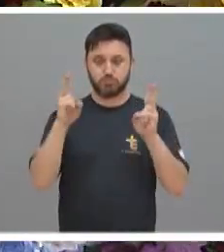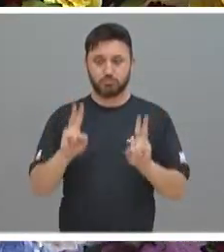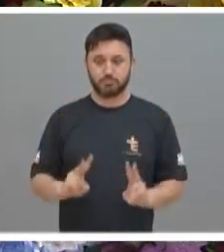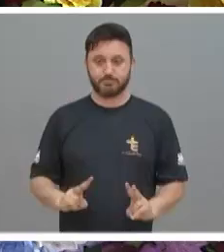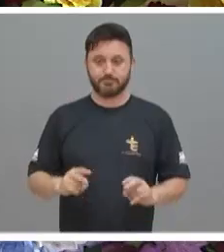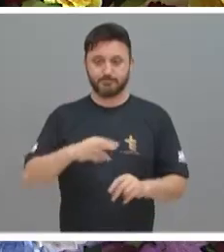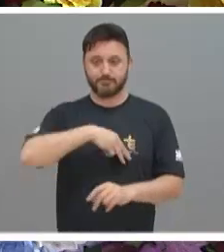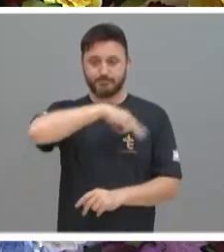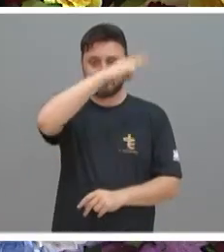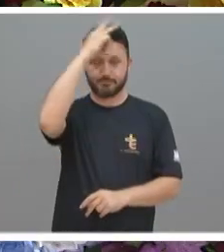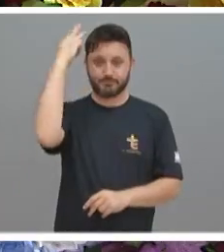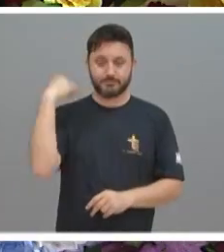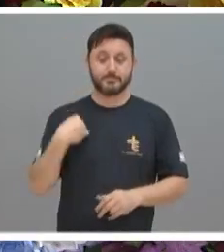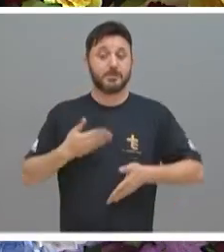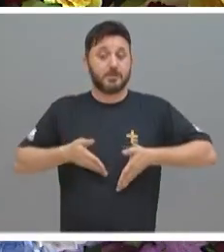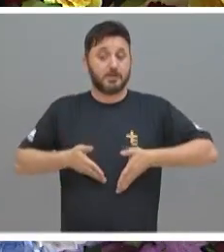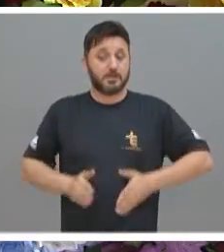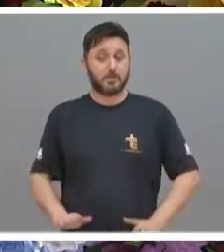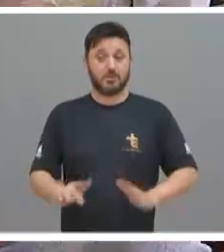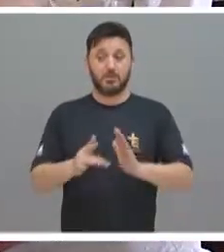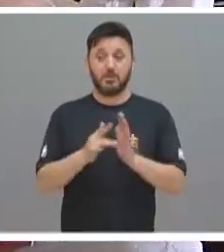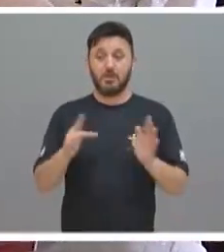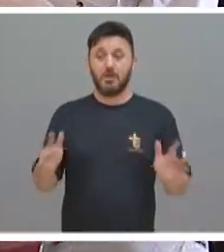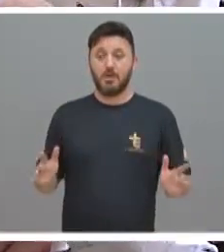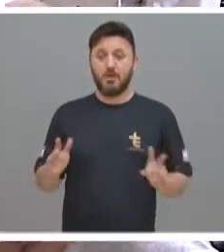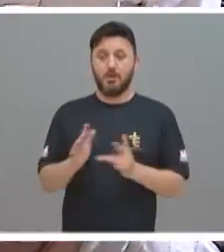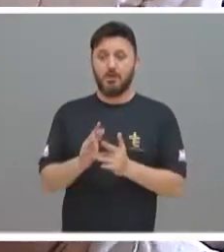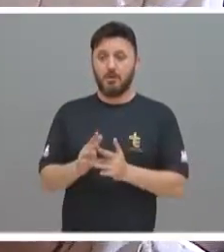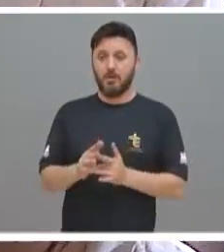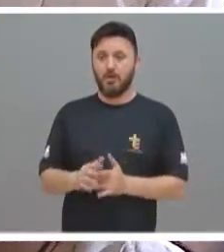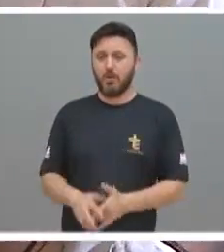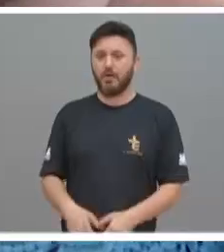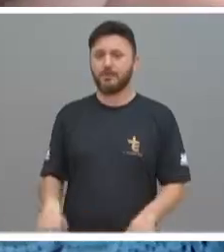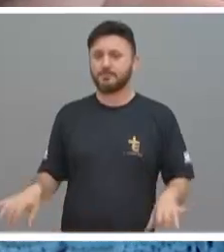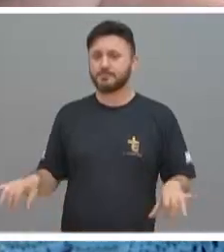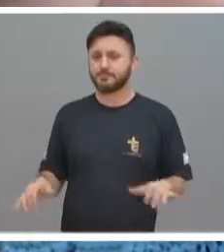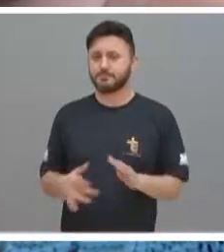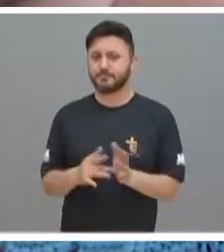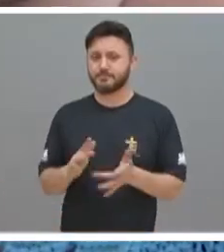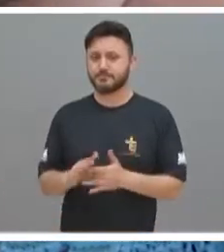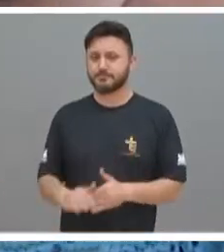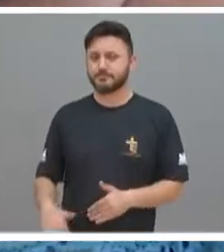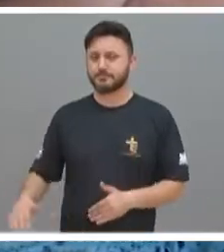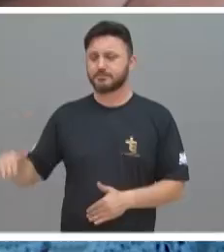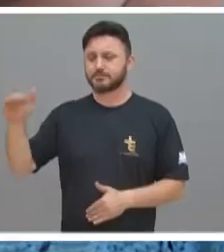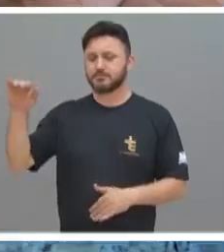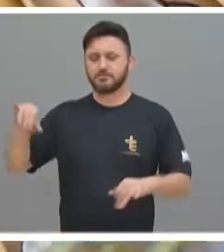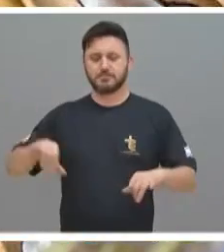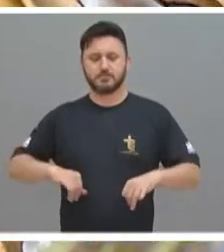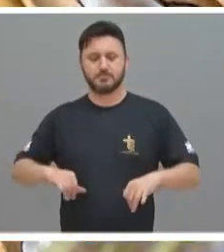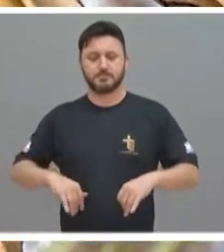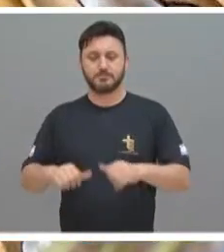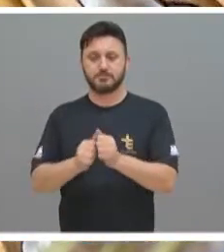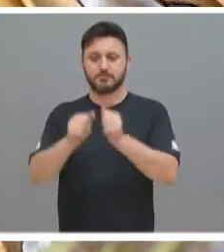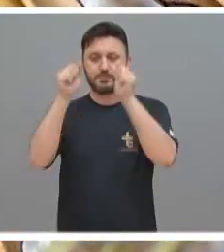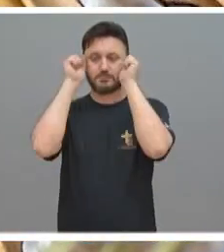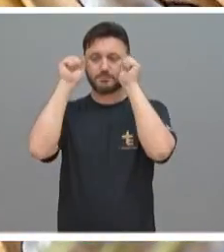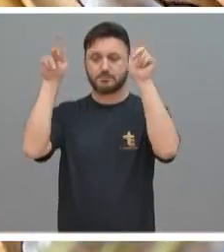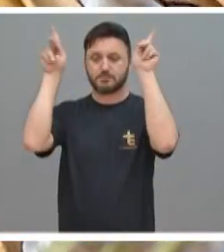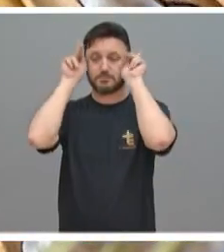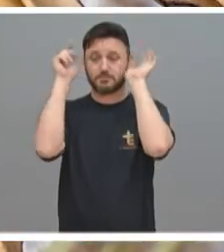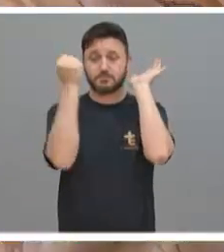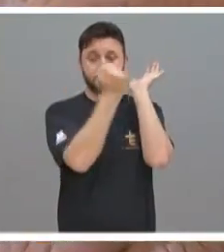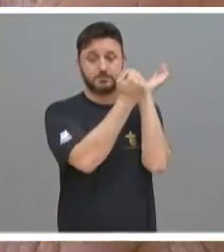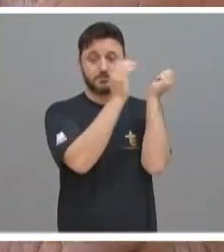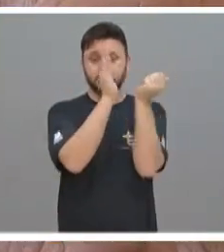Santo, nasceu da Virgem Maria, padeceu sob Pôncio Pilatos, foi